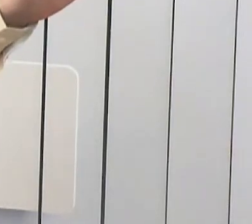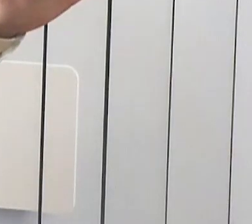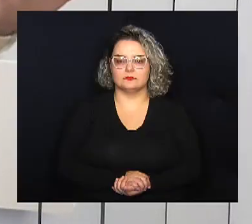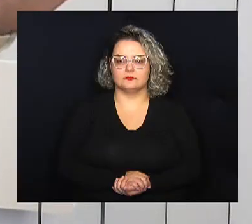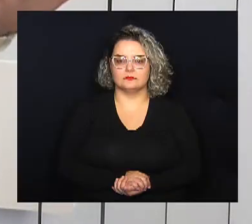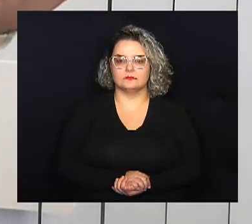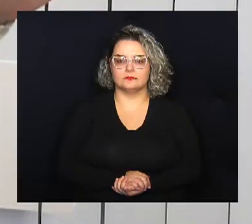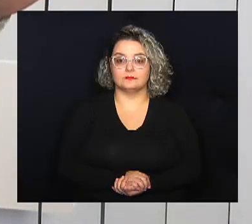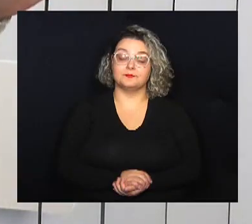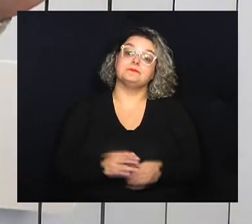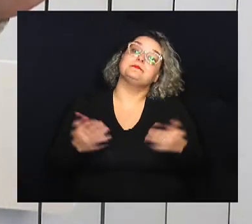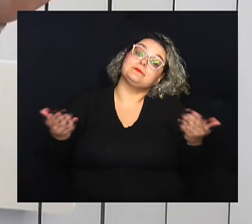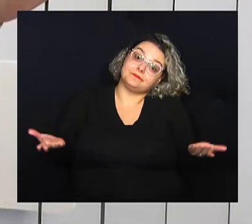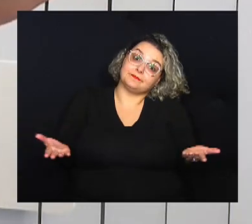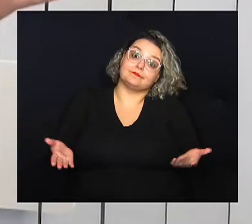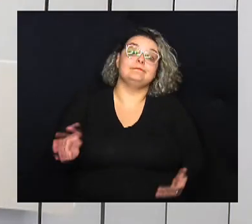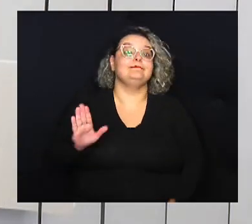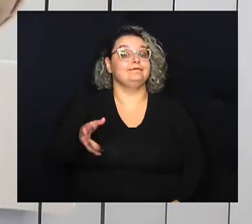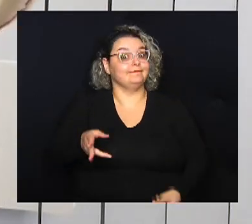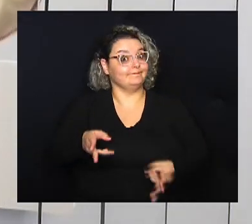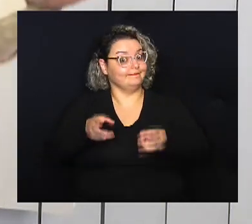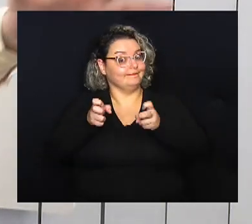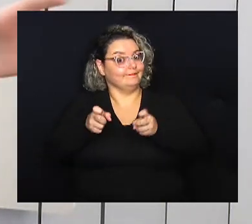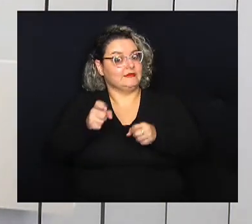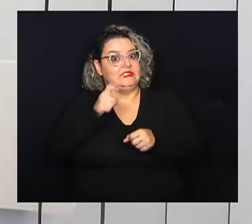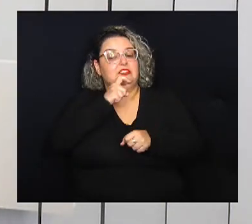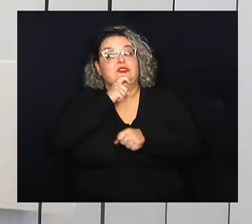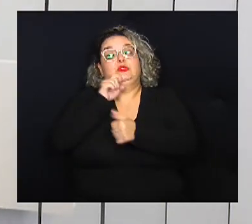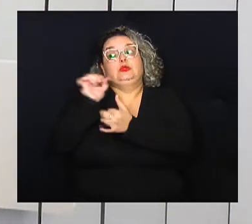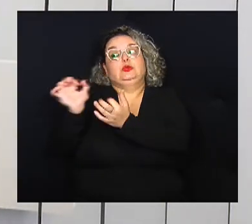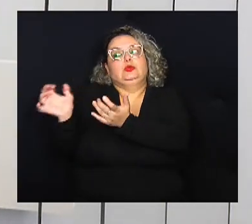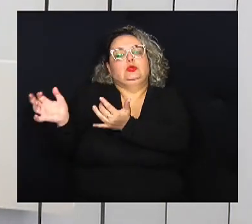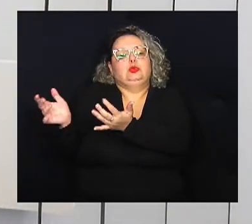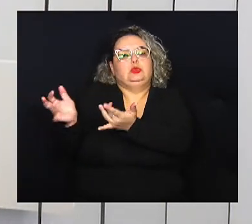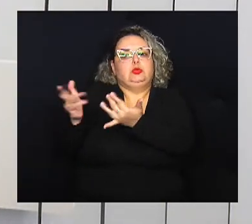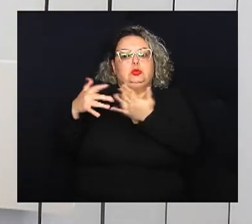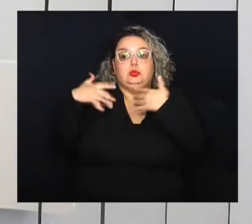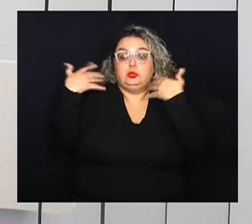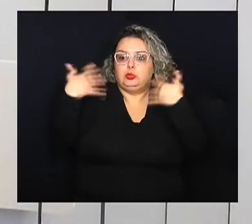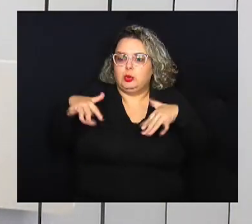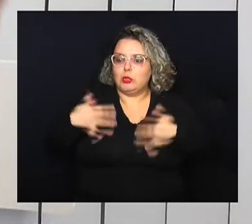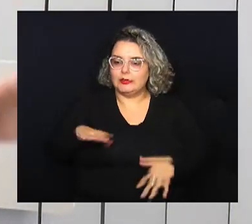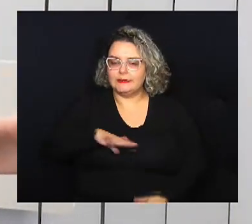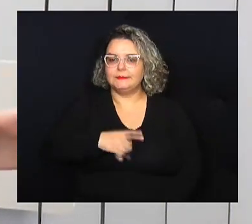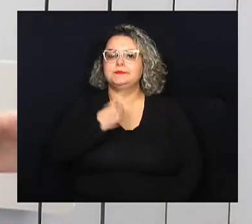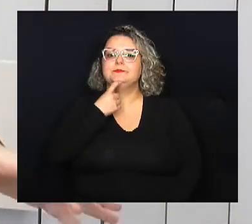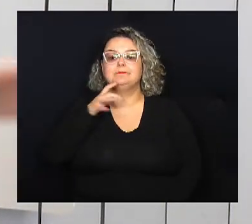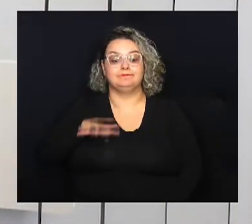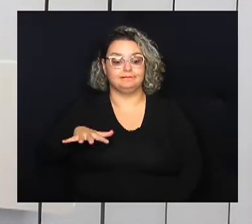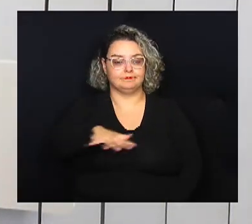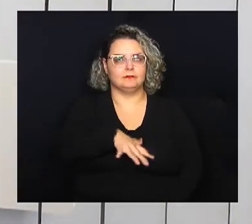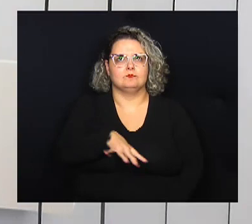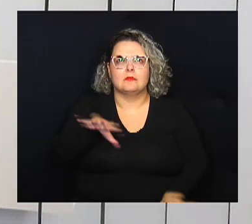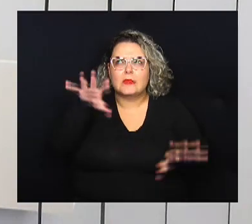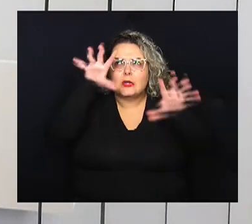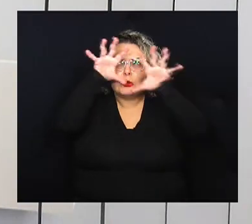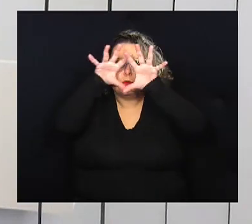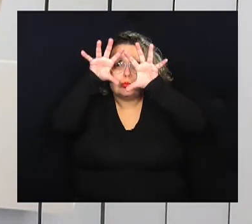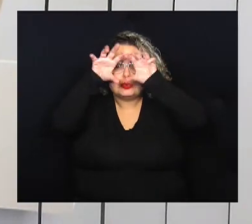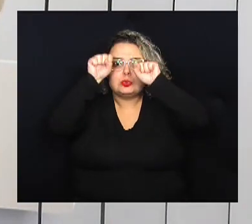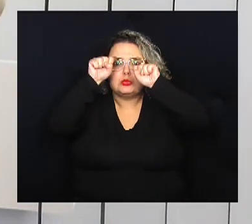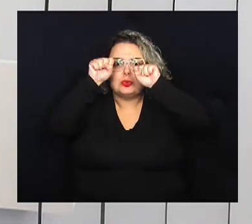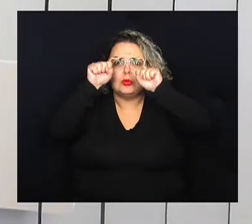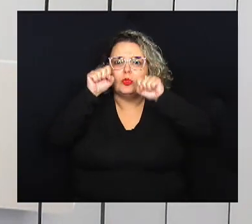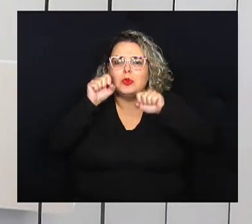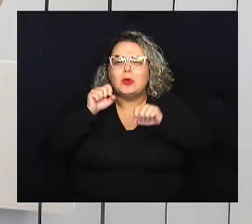Bom, você já percebeu que a frente fria chegou aqui em Campinas e região, tempo fechado, chegou até a